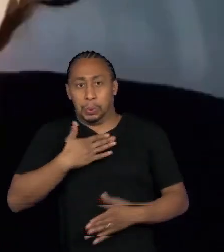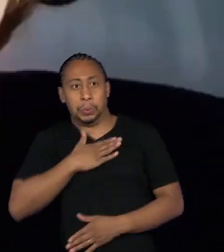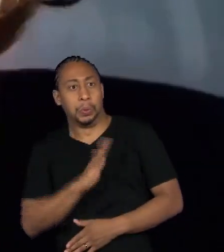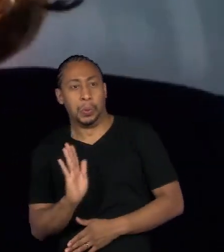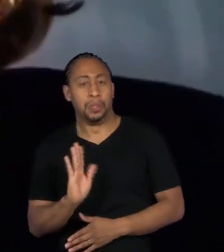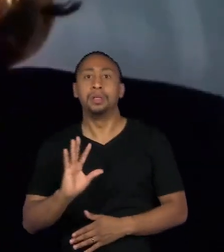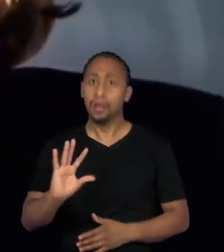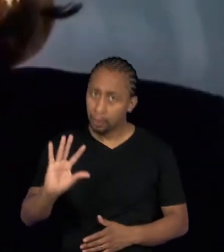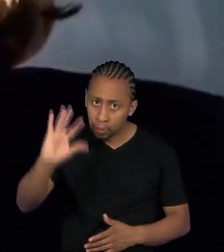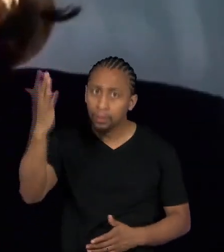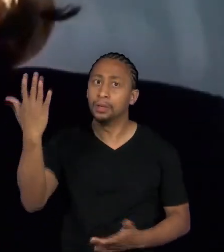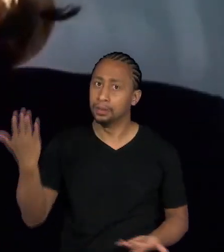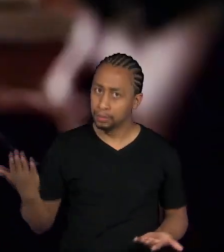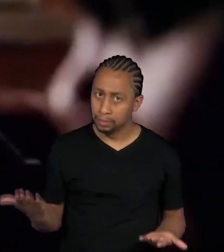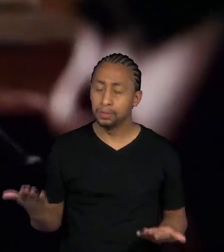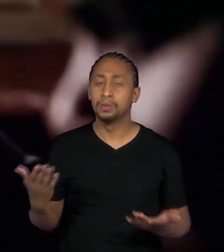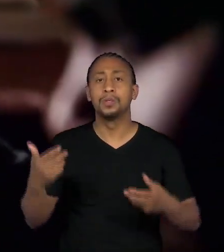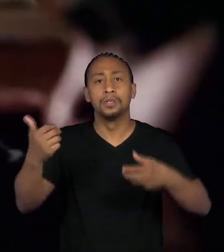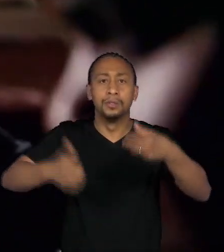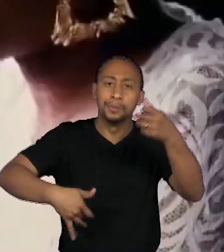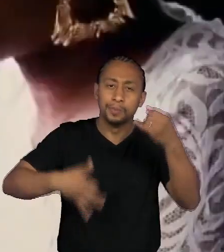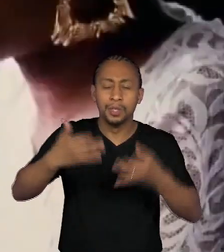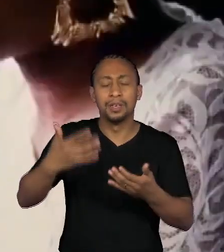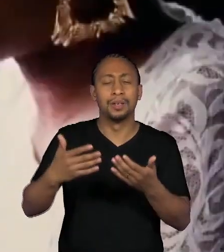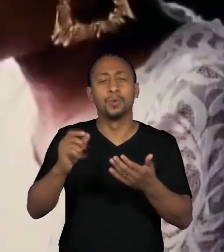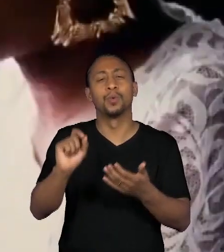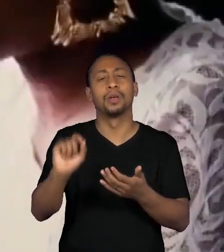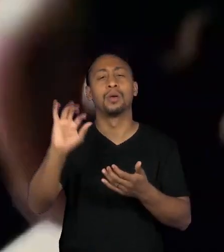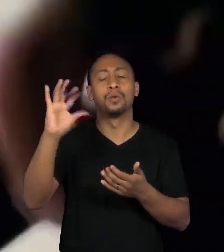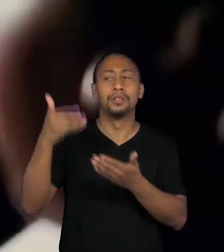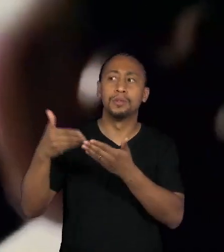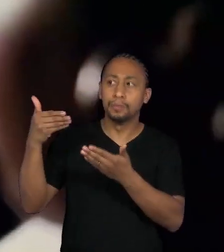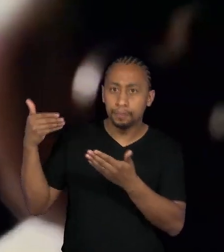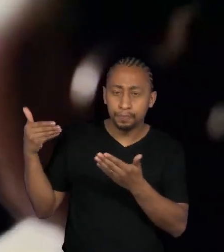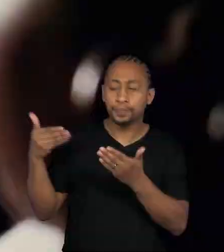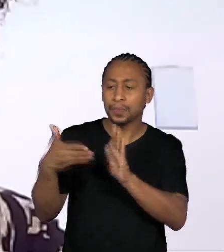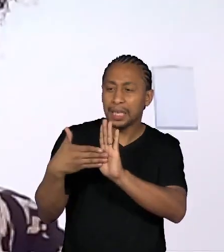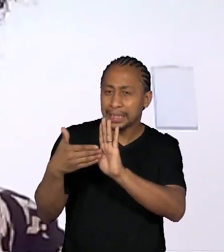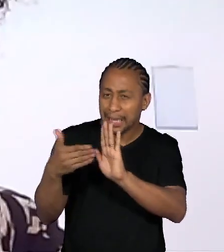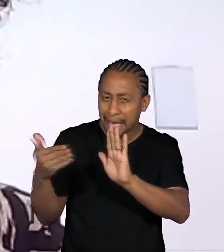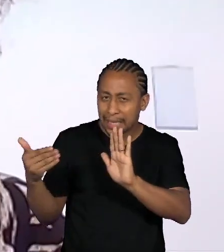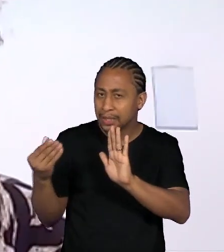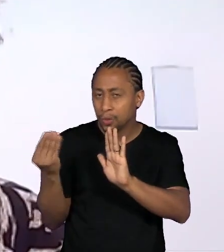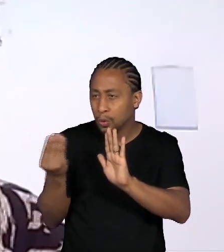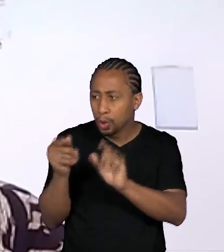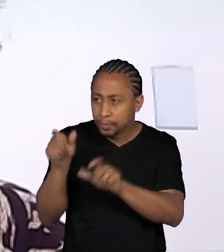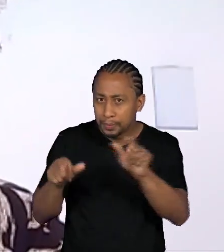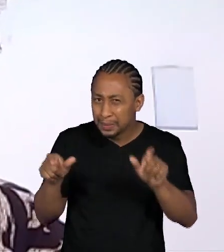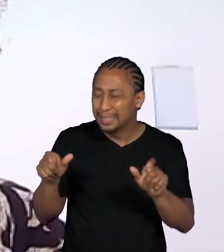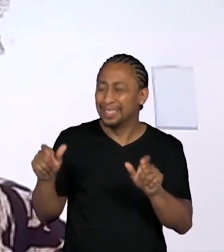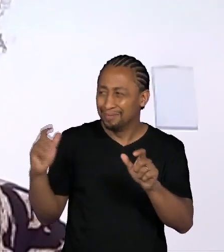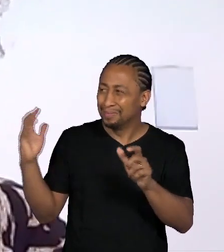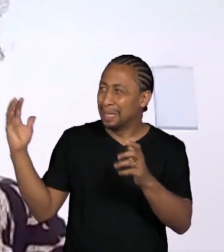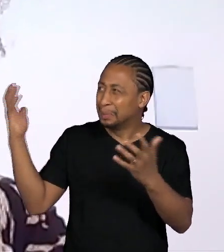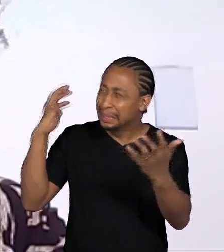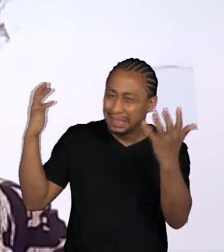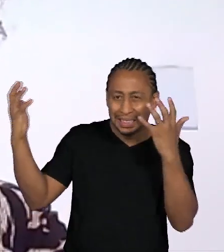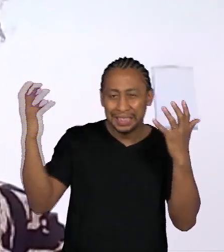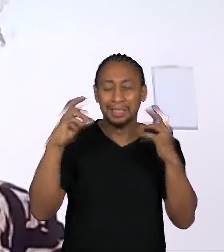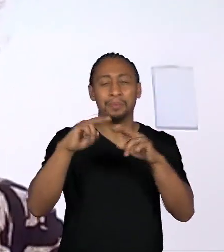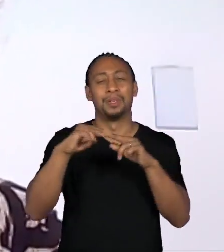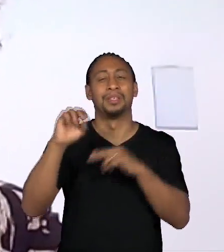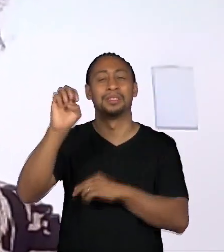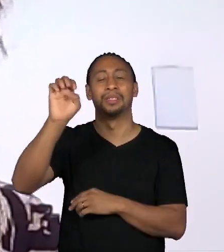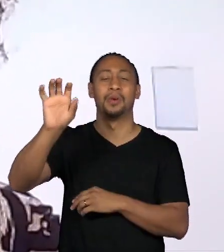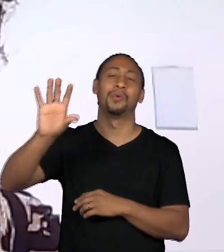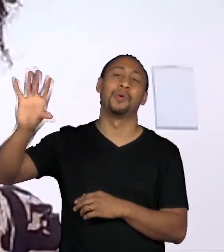de toda a nossa conceituação estética, ela é europeia, ela foi aprendida,